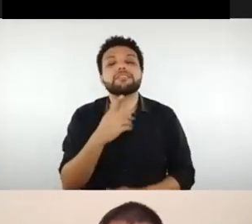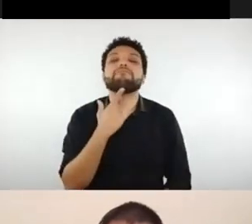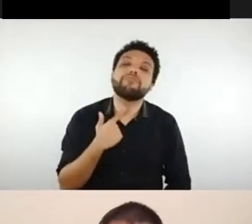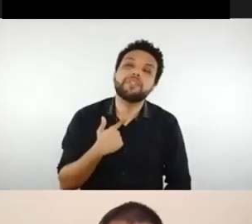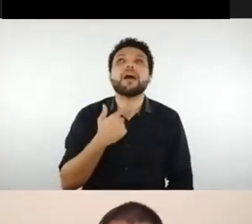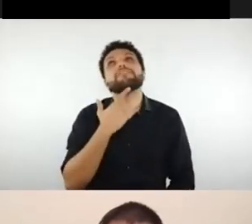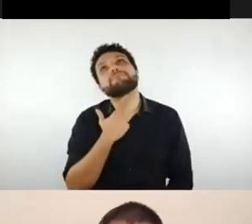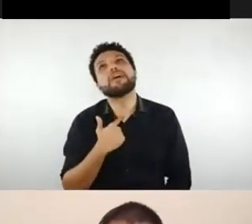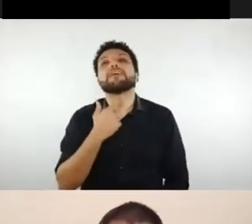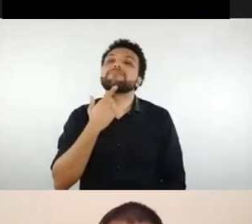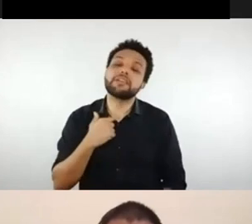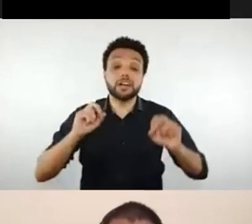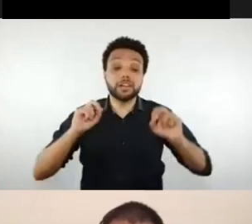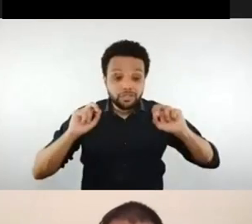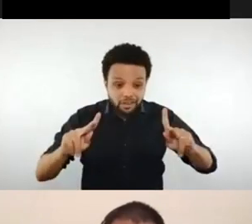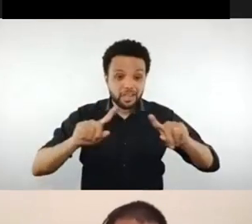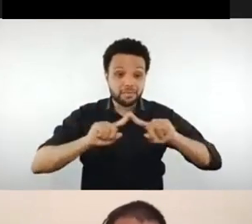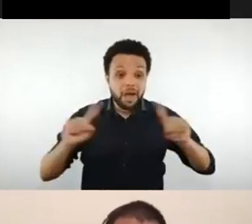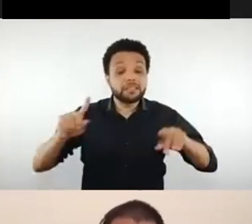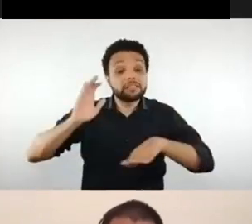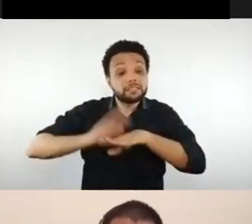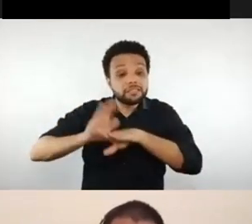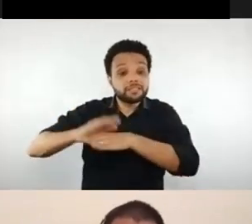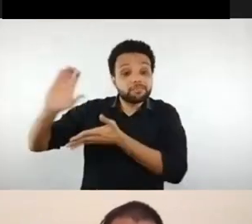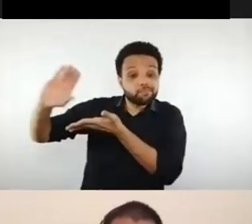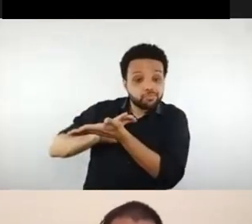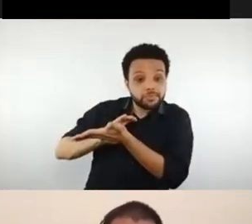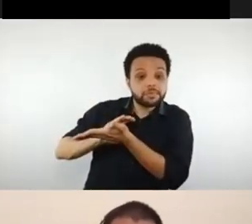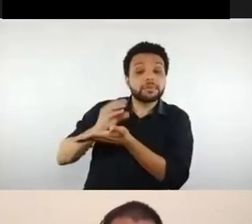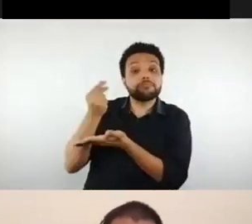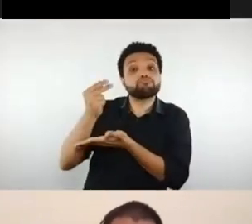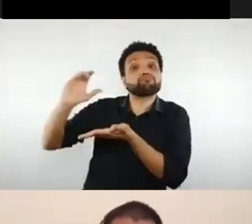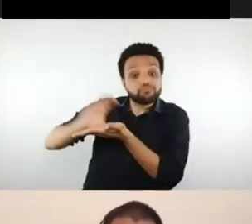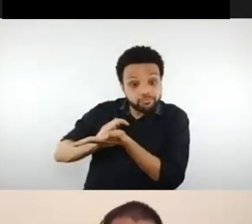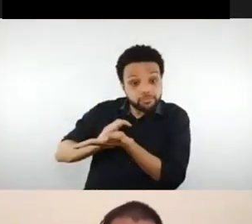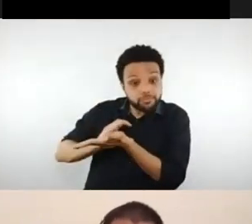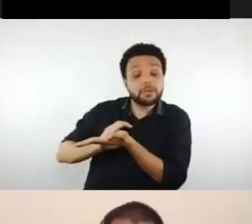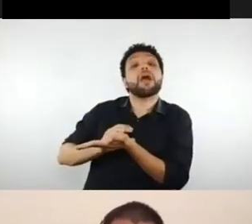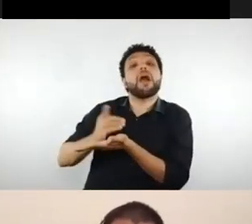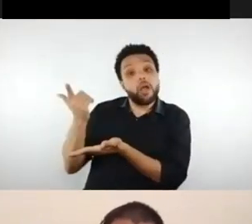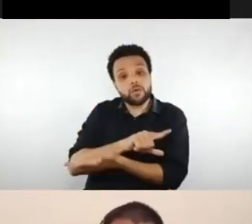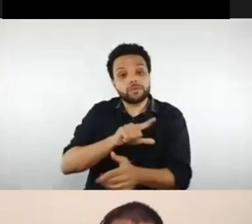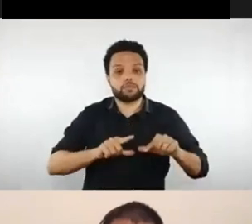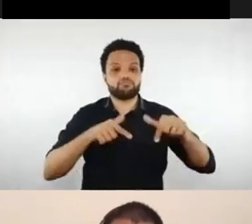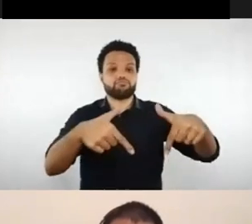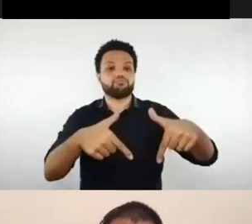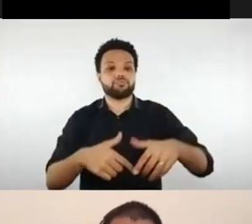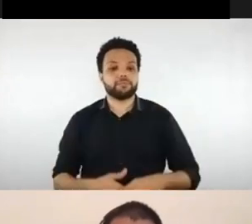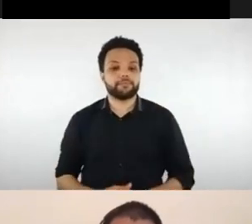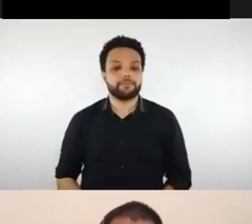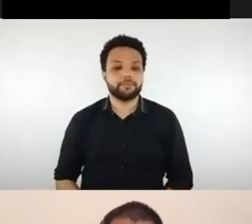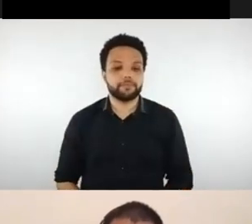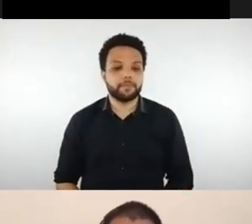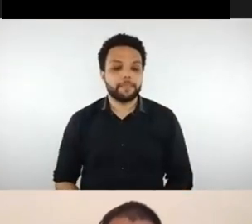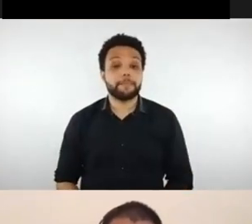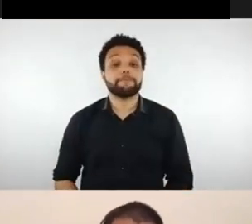está cheio, mas assim, você tem que ter uma questão econômica envolvida para a coisa funcionar. Produzir